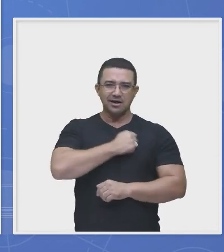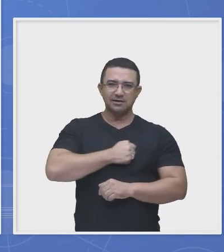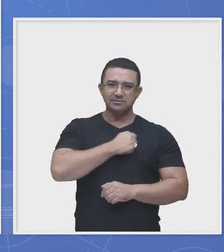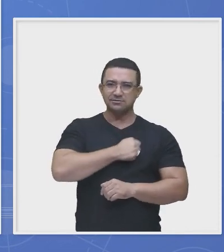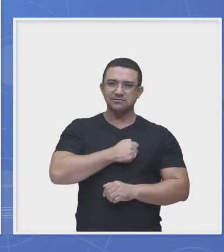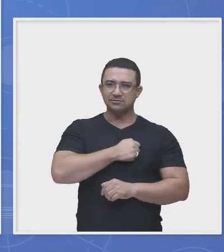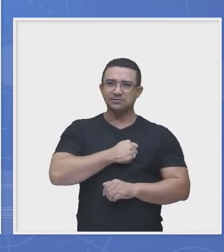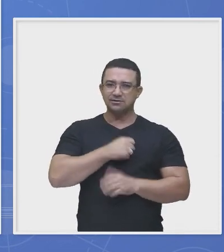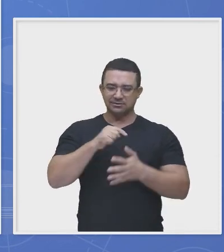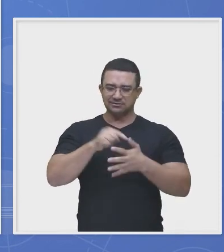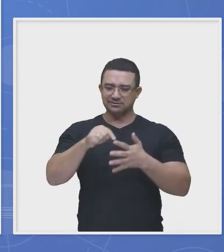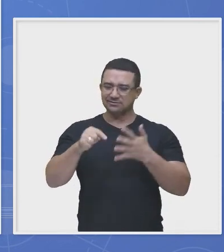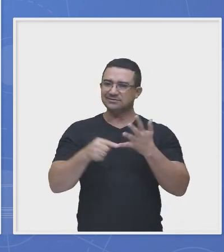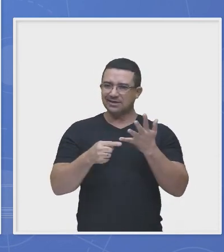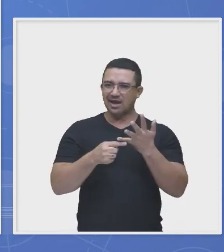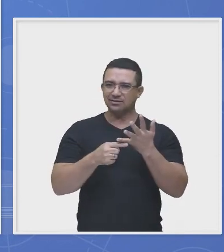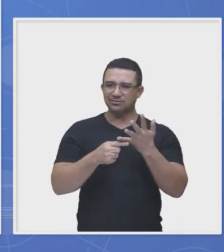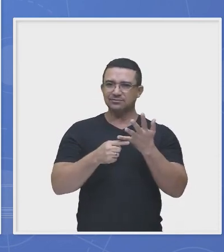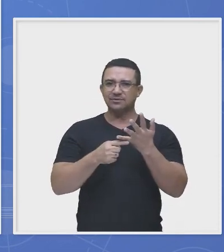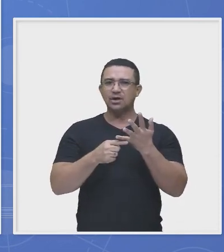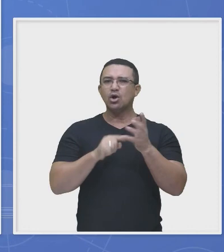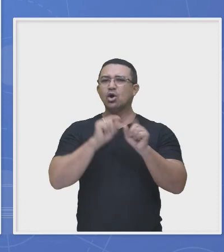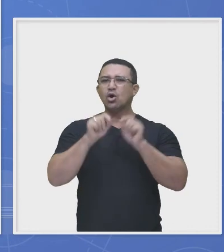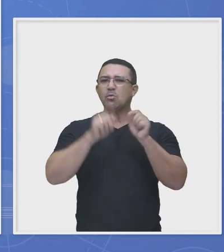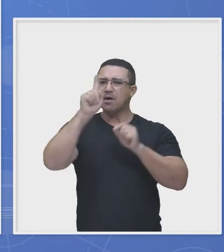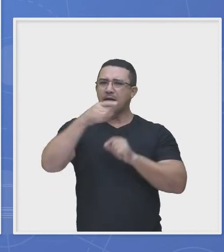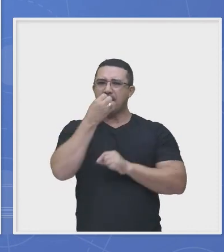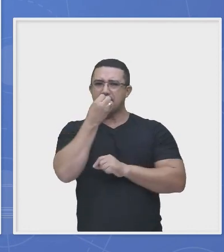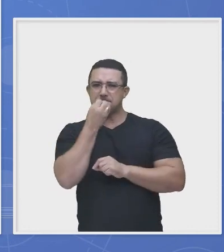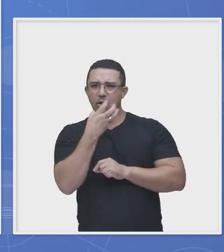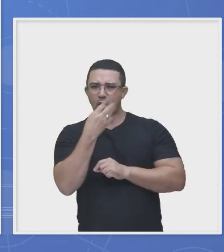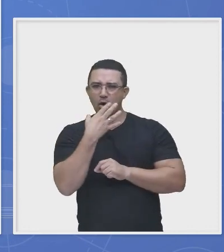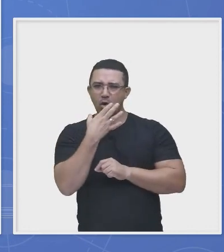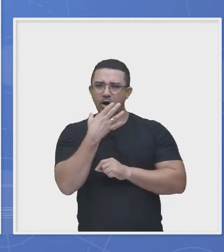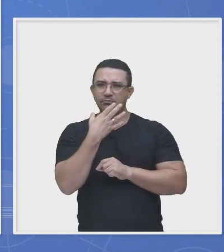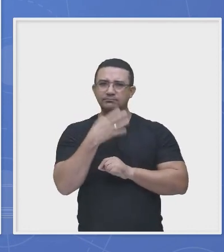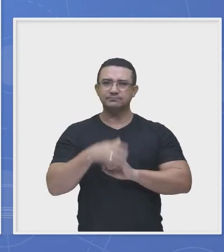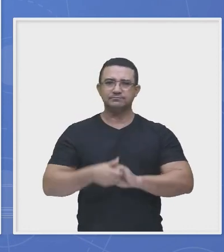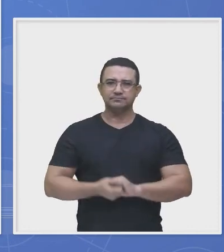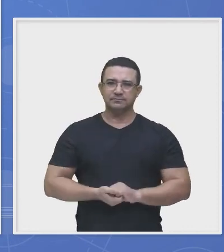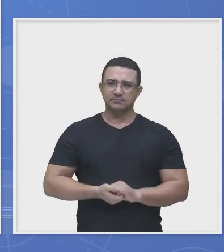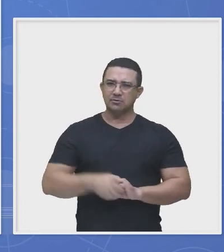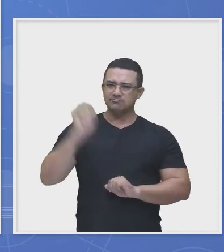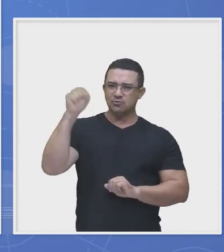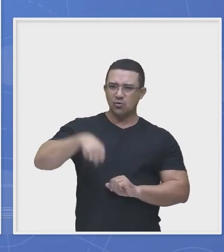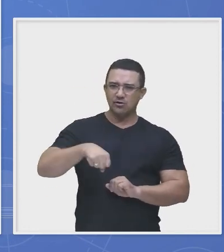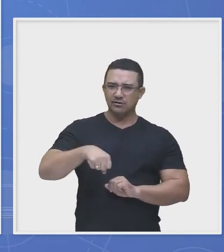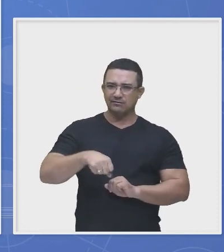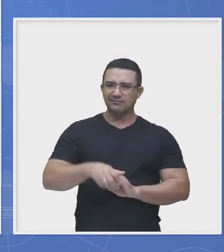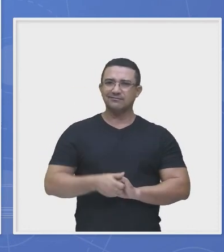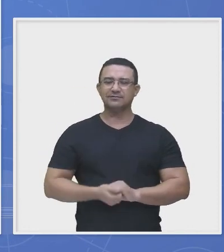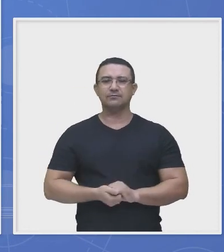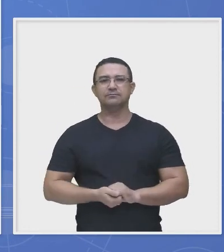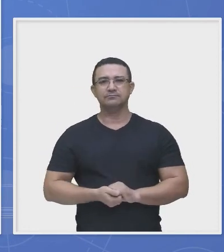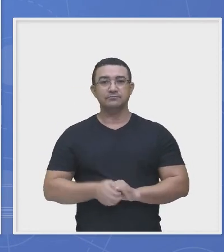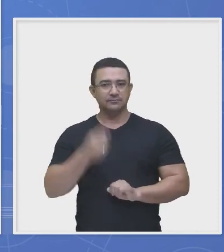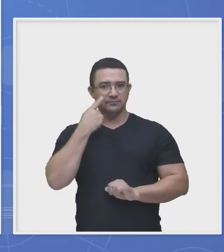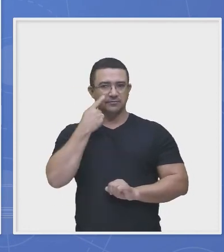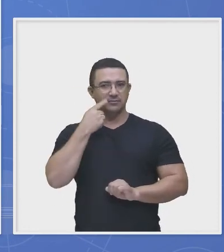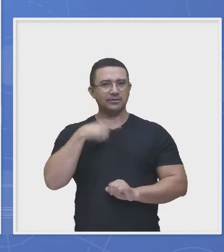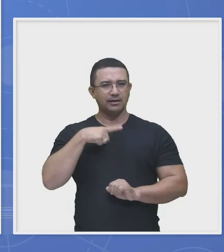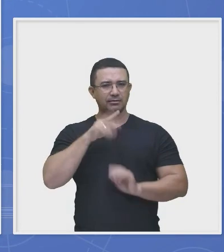de Dona Inácia. Como era boa para um cocre. Então percebe que no nosso texto nós temos exatamente